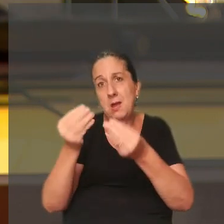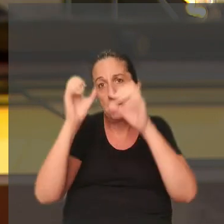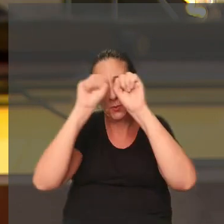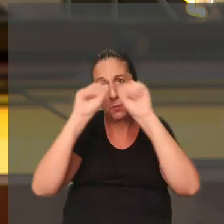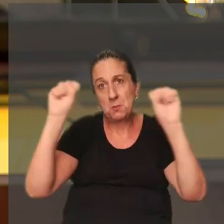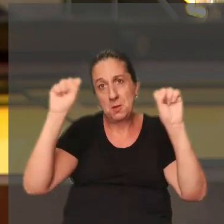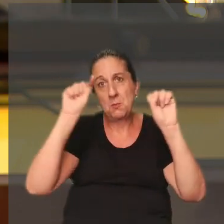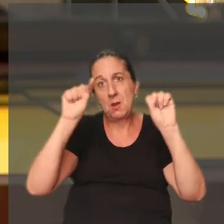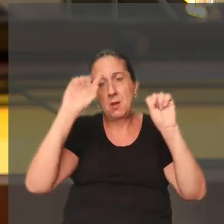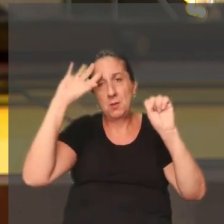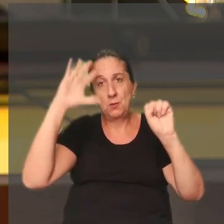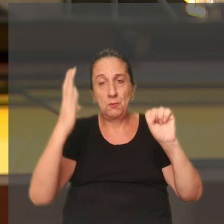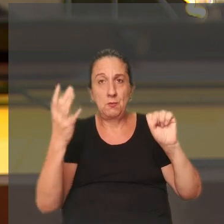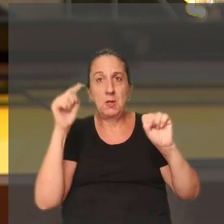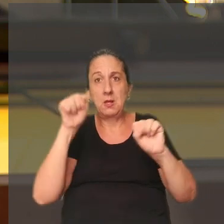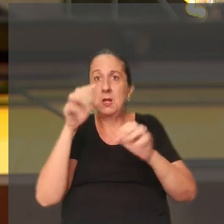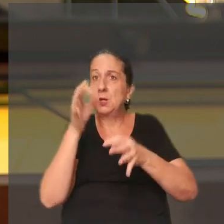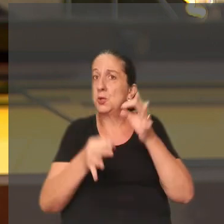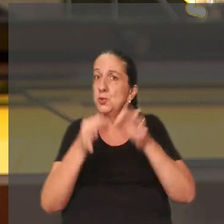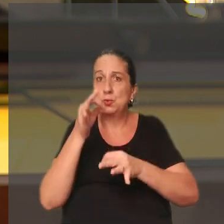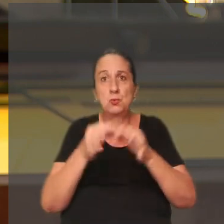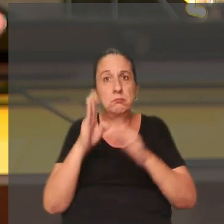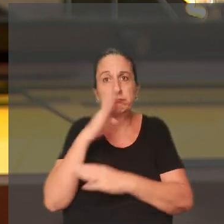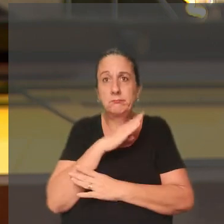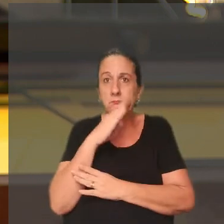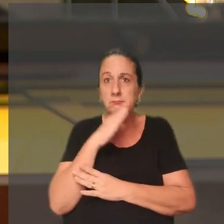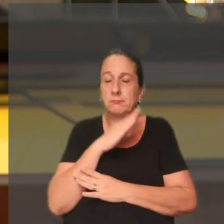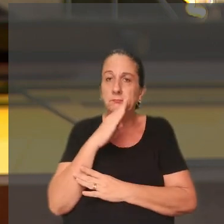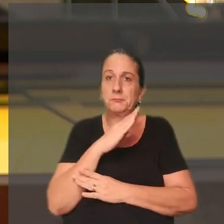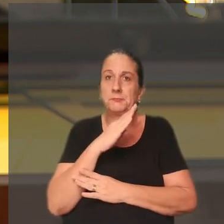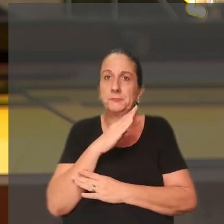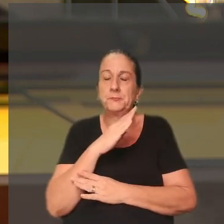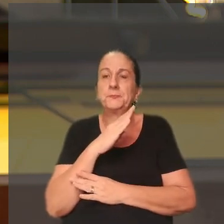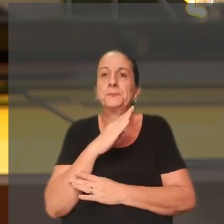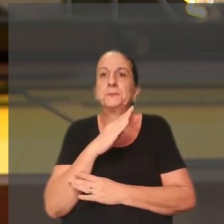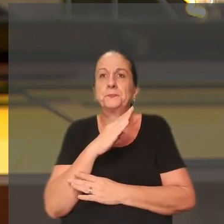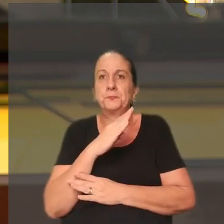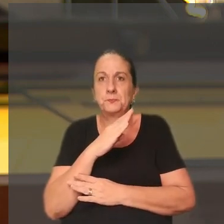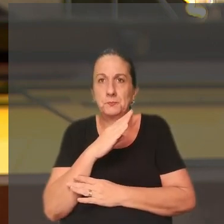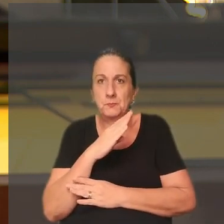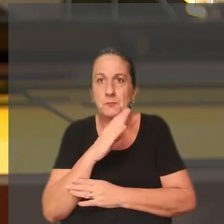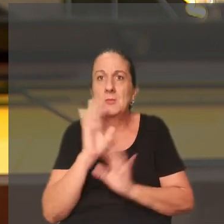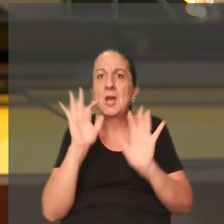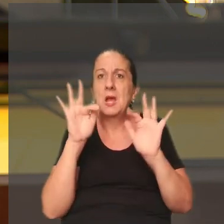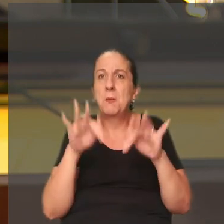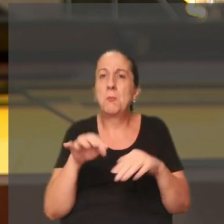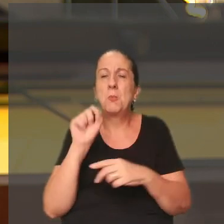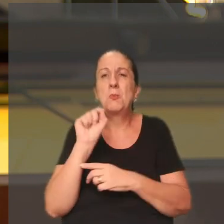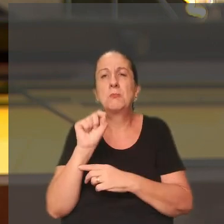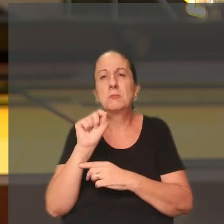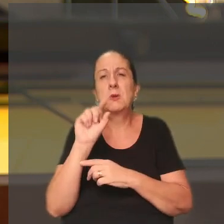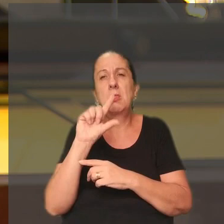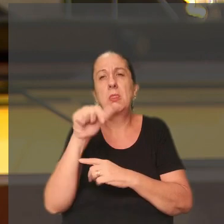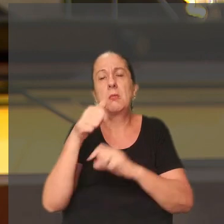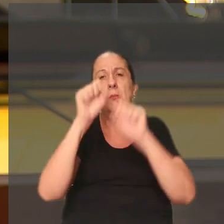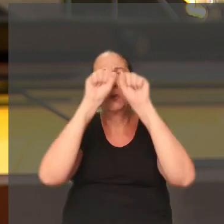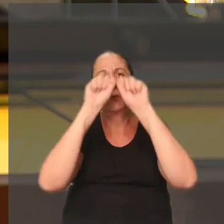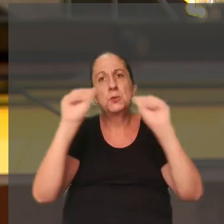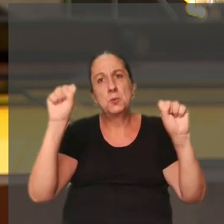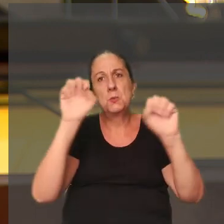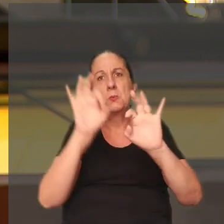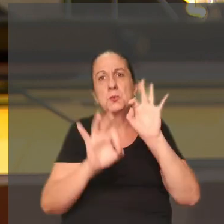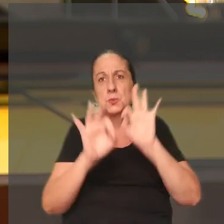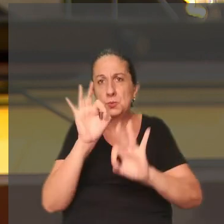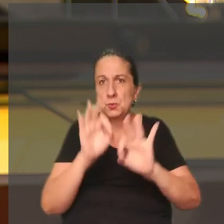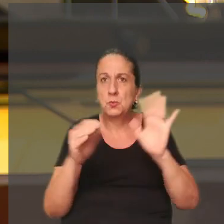Supremo. Os senhores precisam recorrer lá para que ele julgue logo. E acabou que depois o